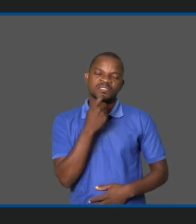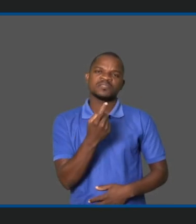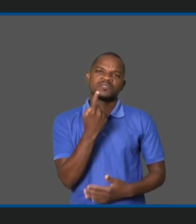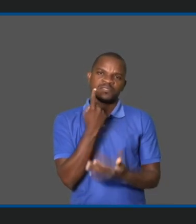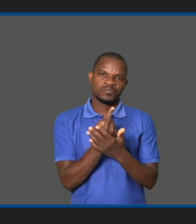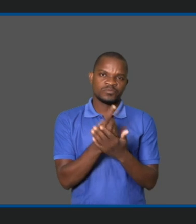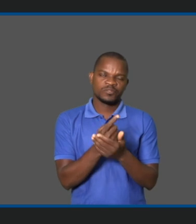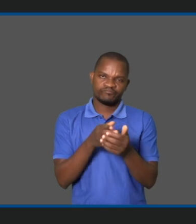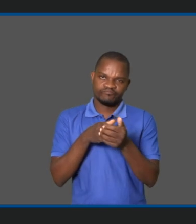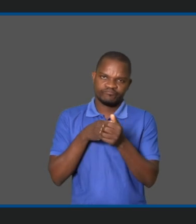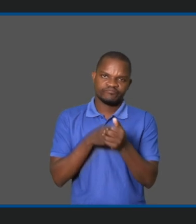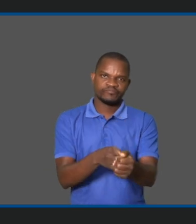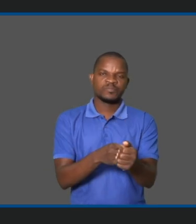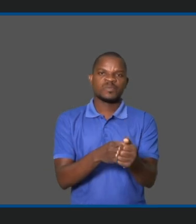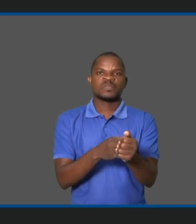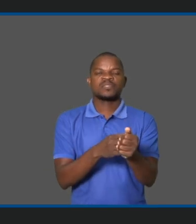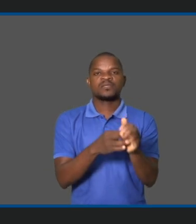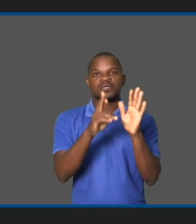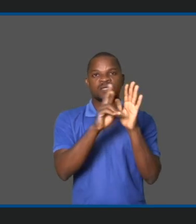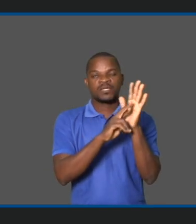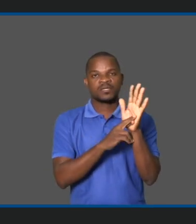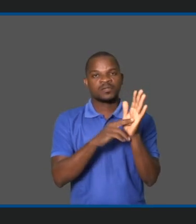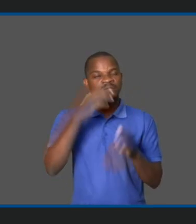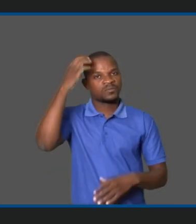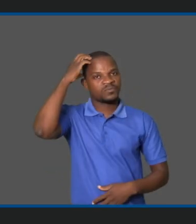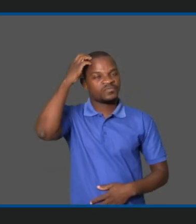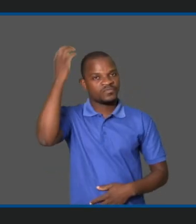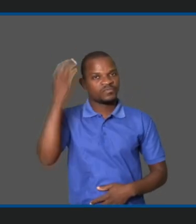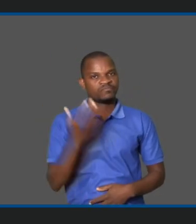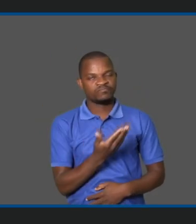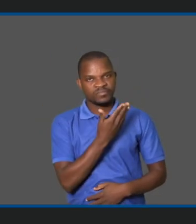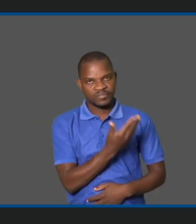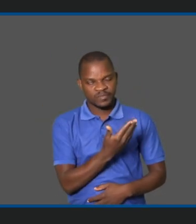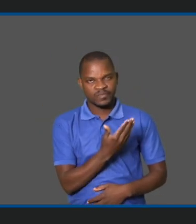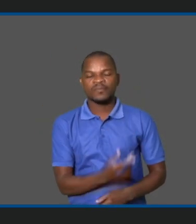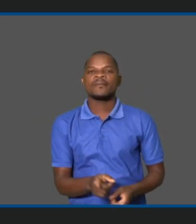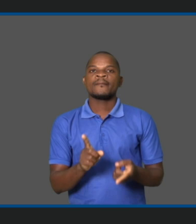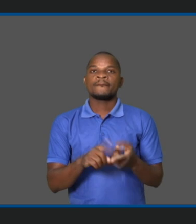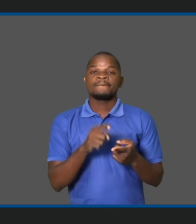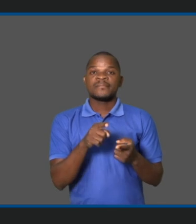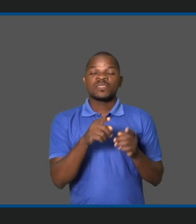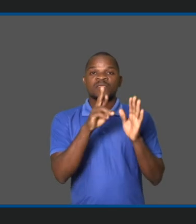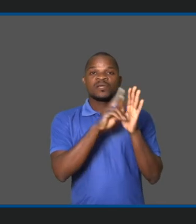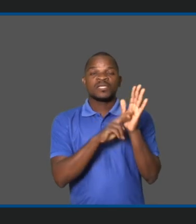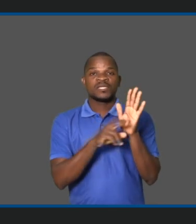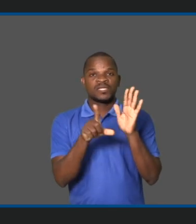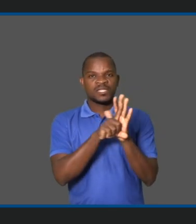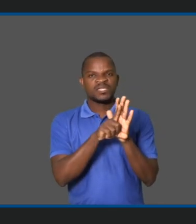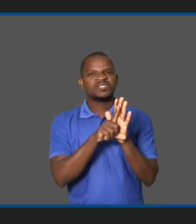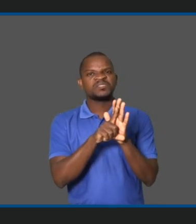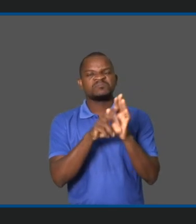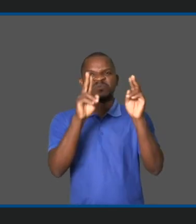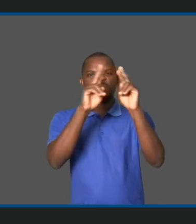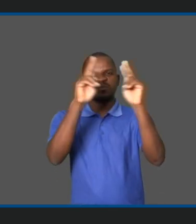governo, as medidas internacionais, caseiras, desde